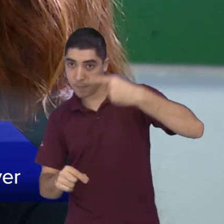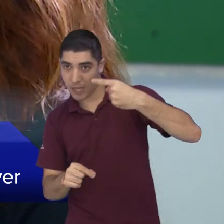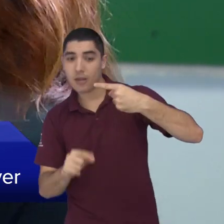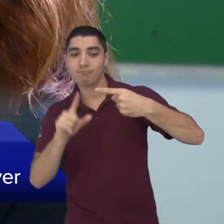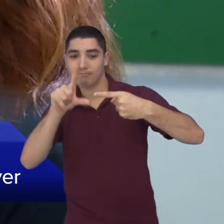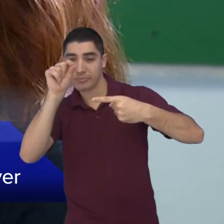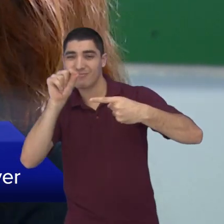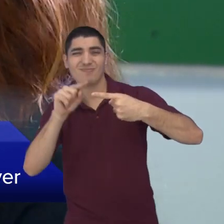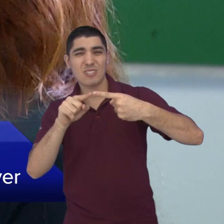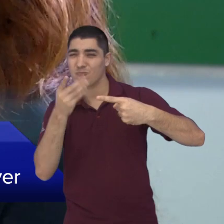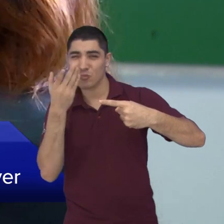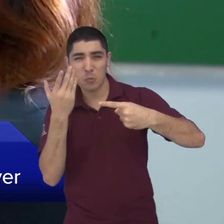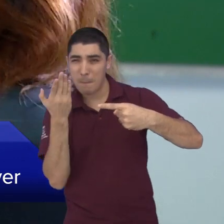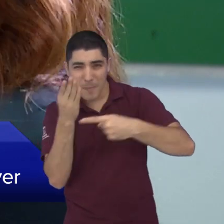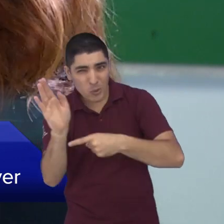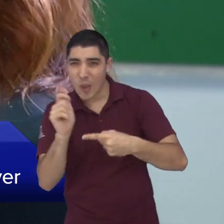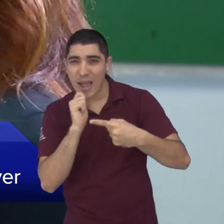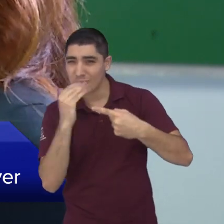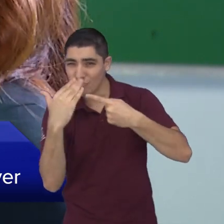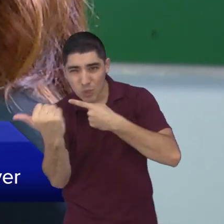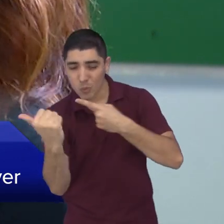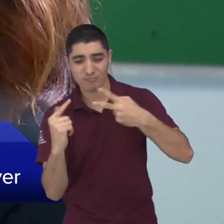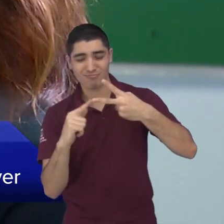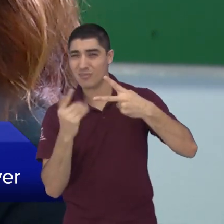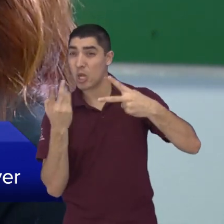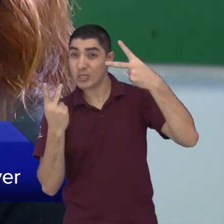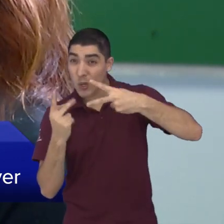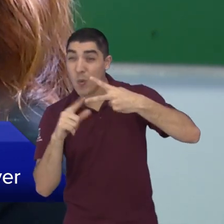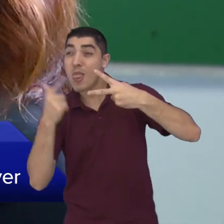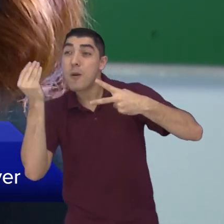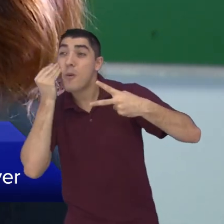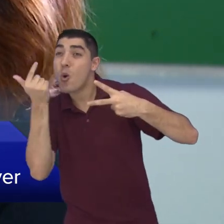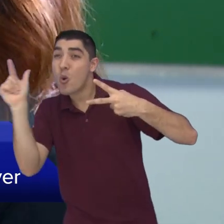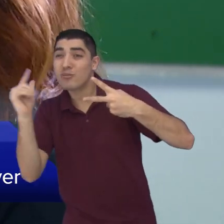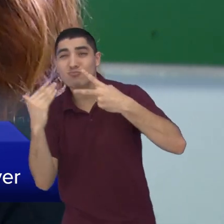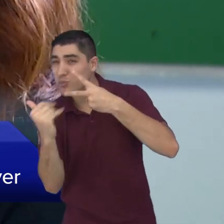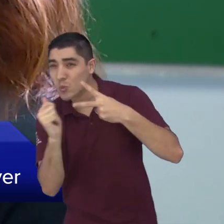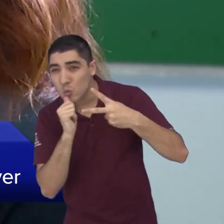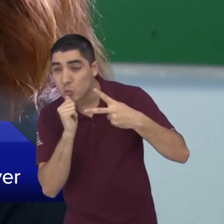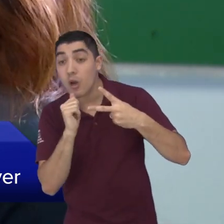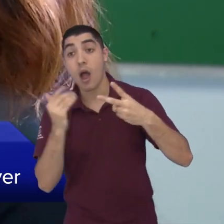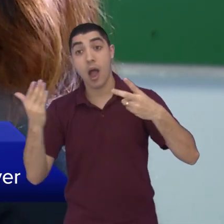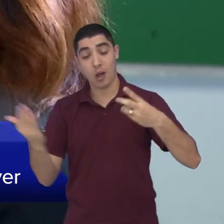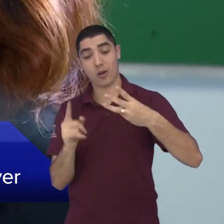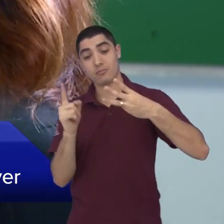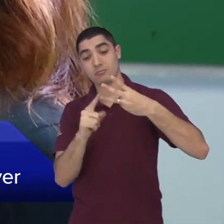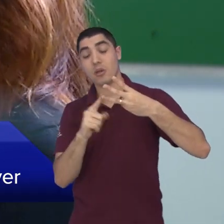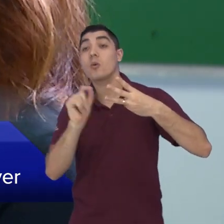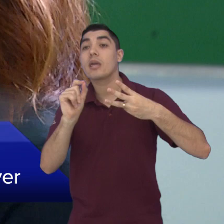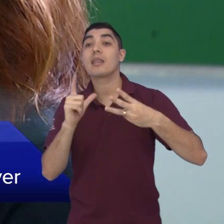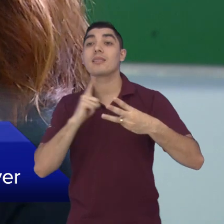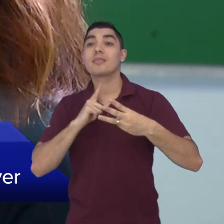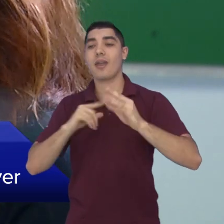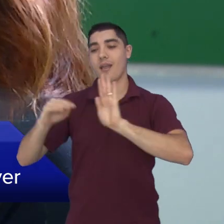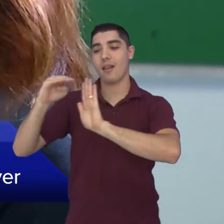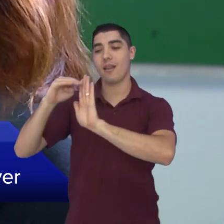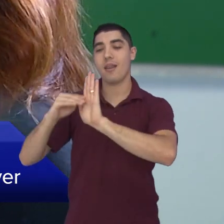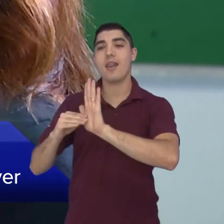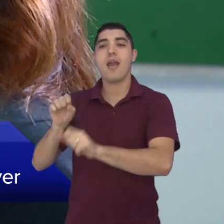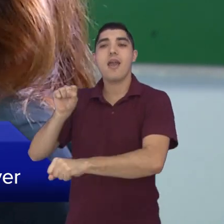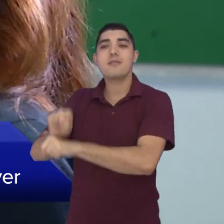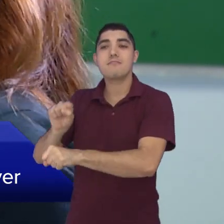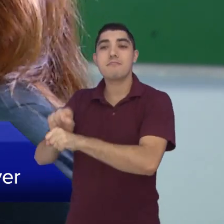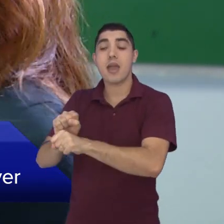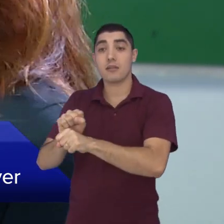segunda opção né E aí se ele não foi chamado nem na primeira ou na segunda agora ele tem a oportunidade de se inscrever na